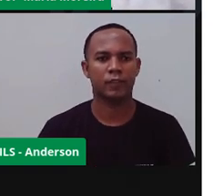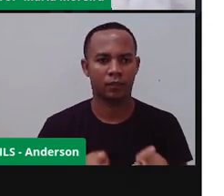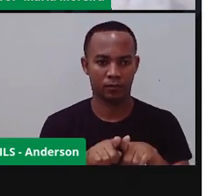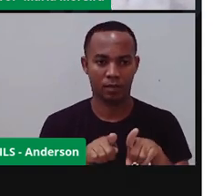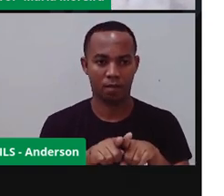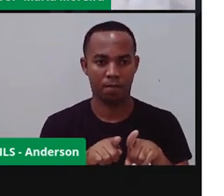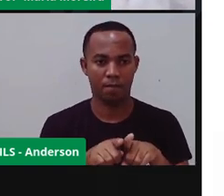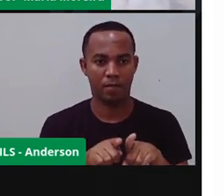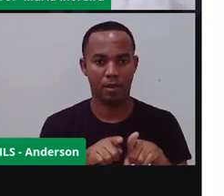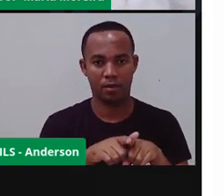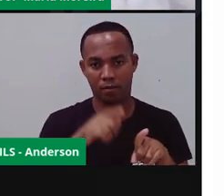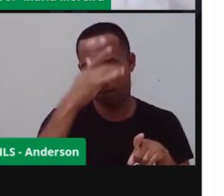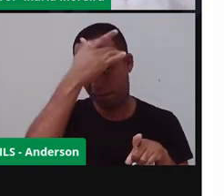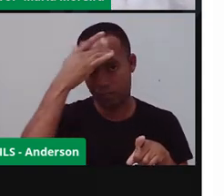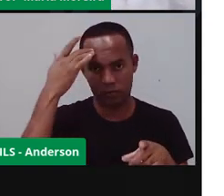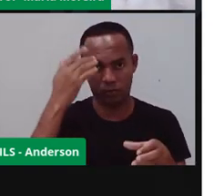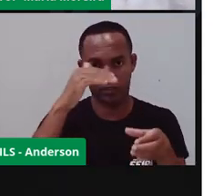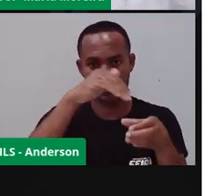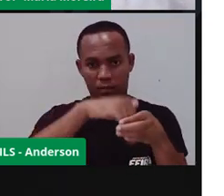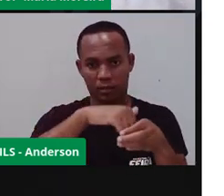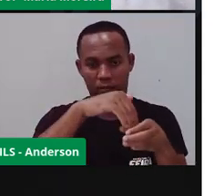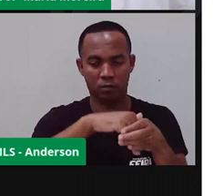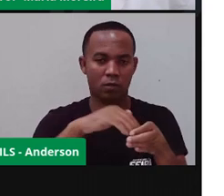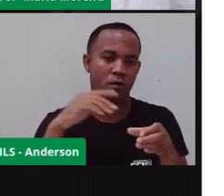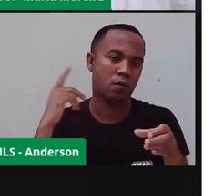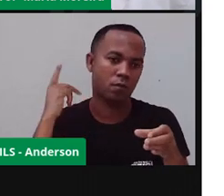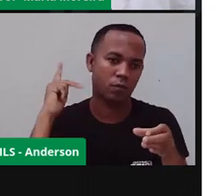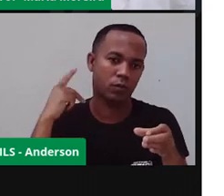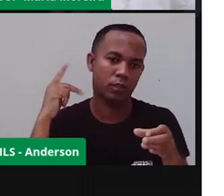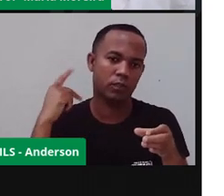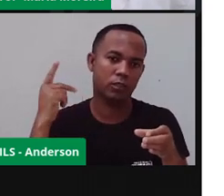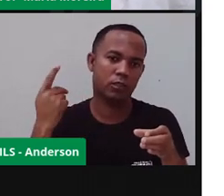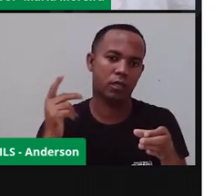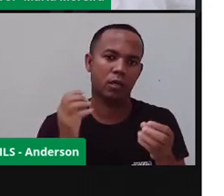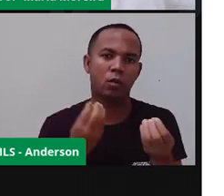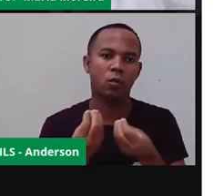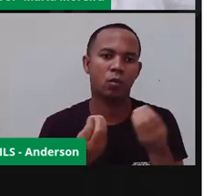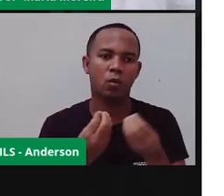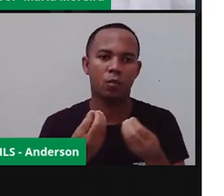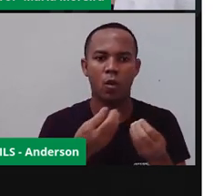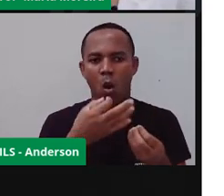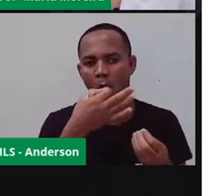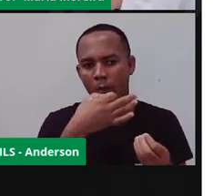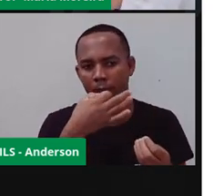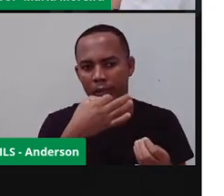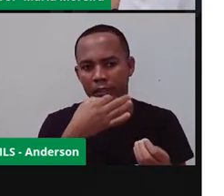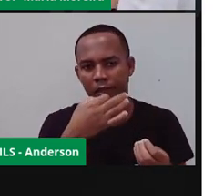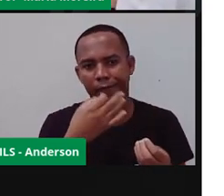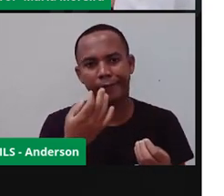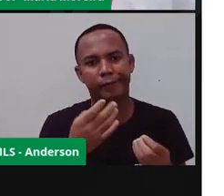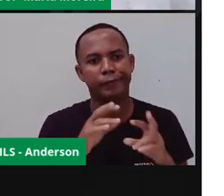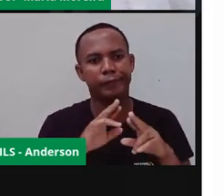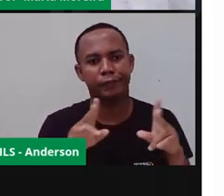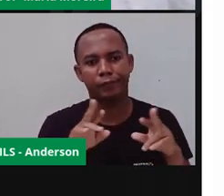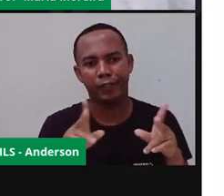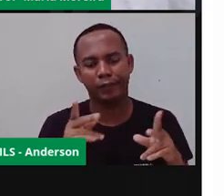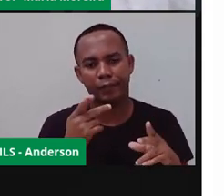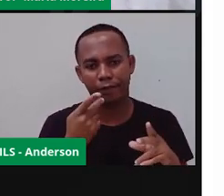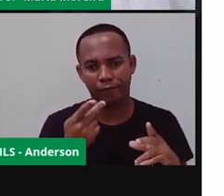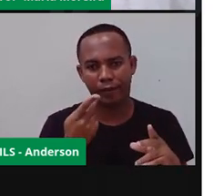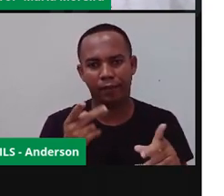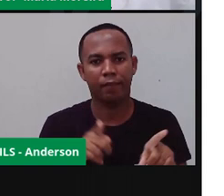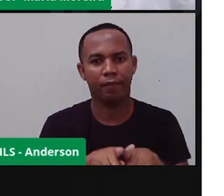costuma apresentar pessoas envolvidas na política, né? Devido ao seu teor crítico, podendo conter ou não legendas e balões de fala, faz uso do